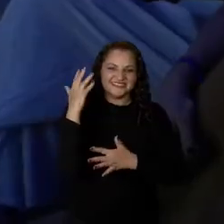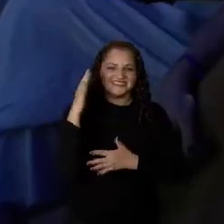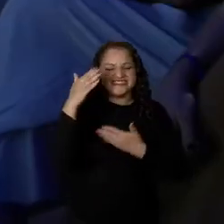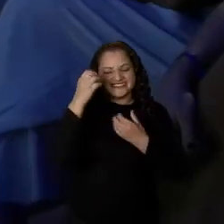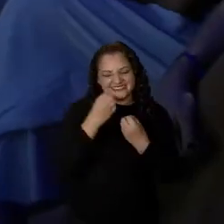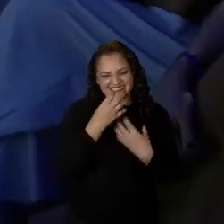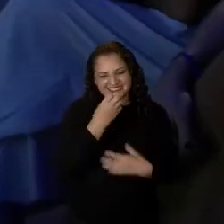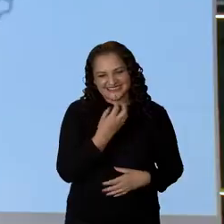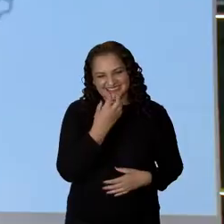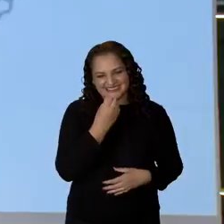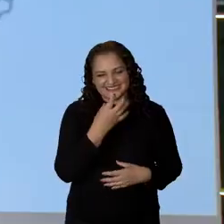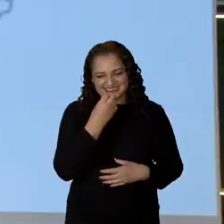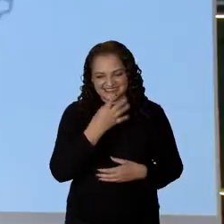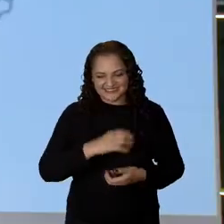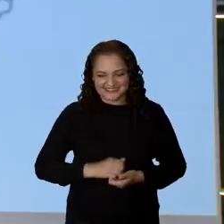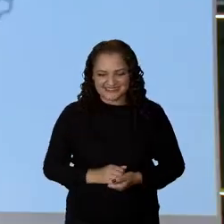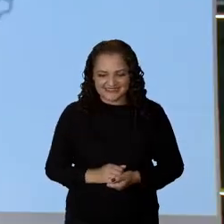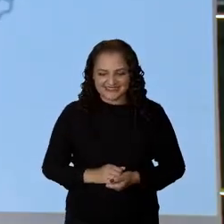Muito bom, muito bom.